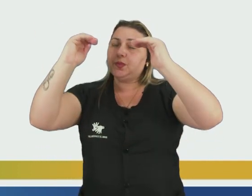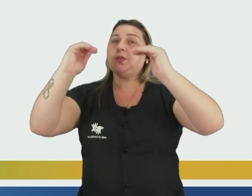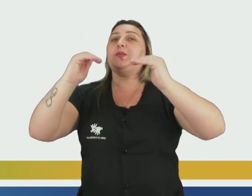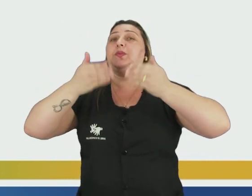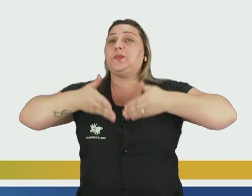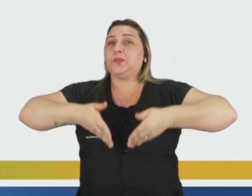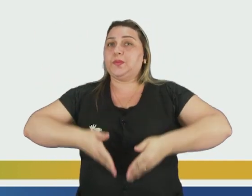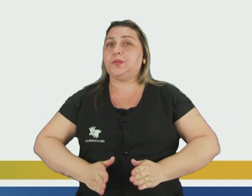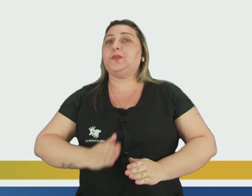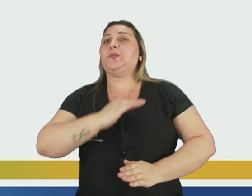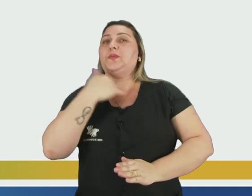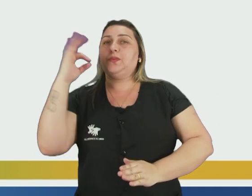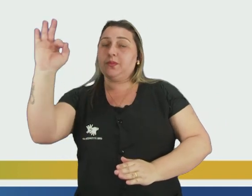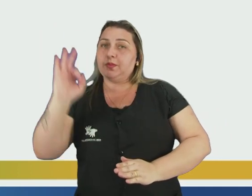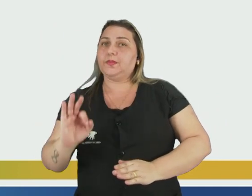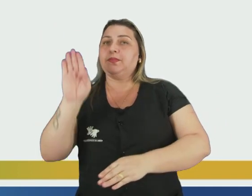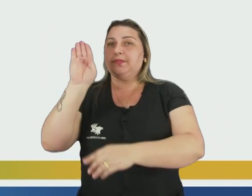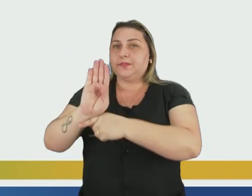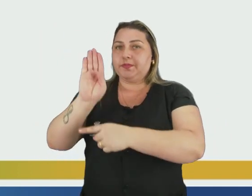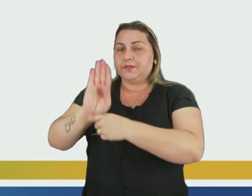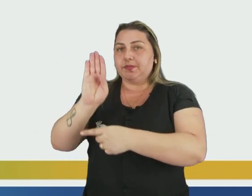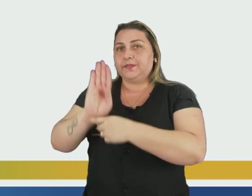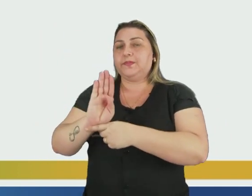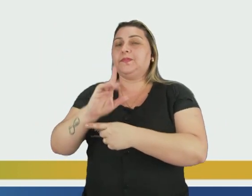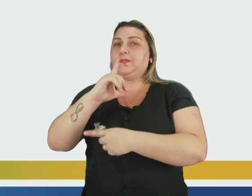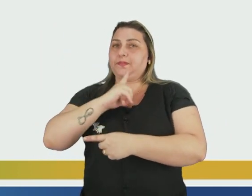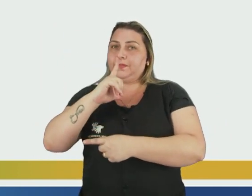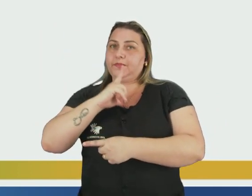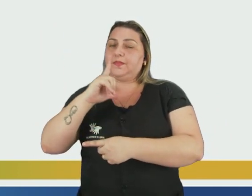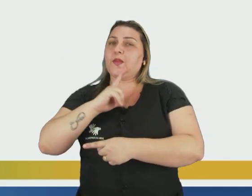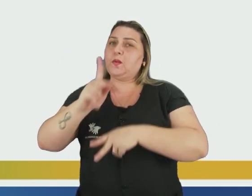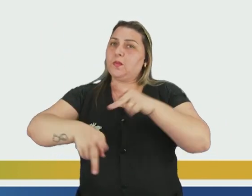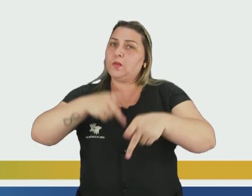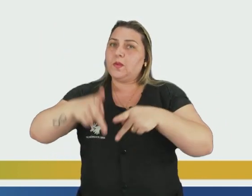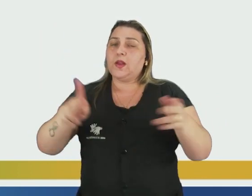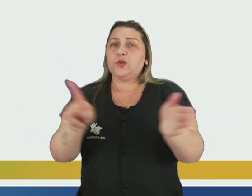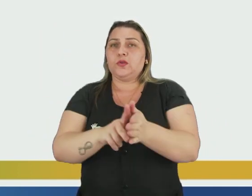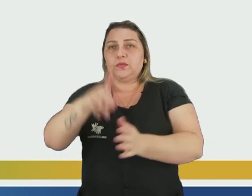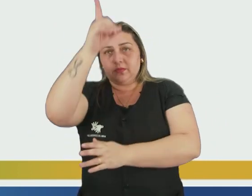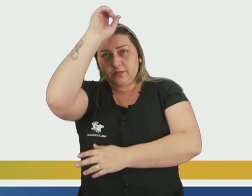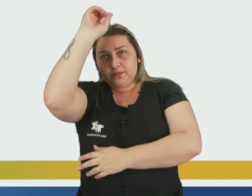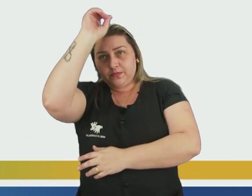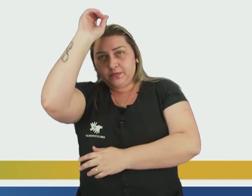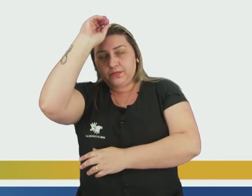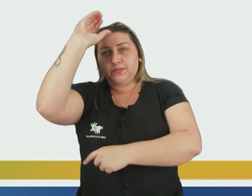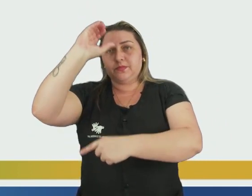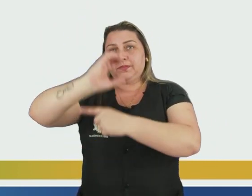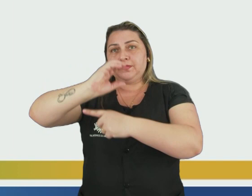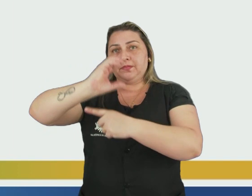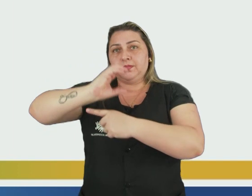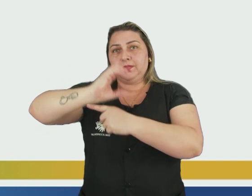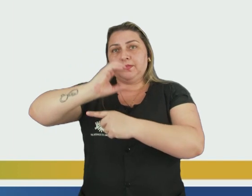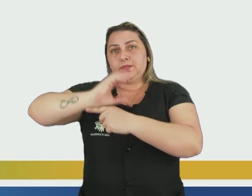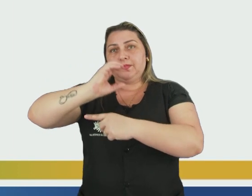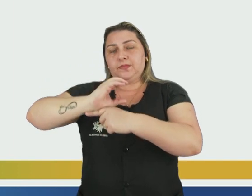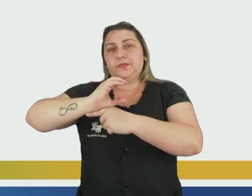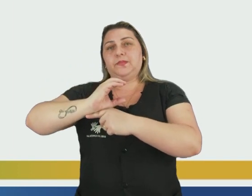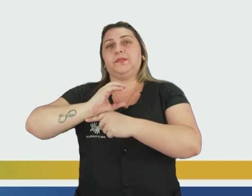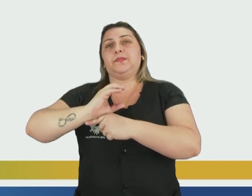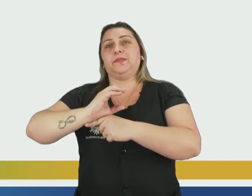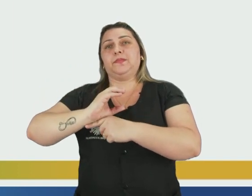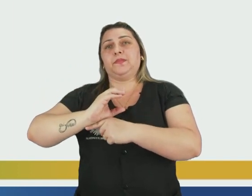natalidade e mortalidade. B, era composto com uma população predominantemente adulta.